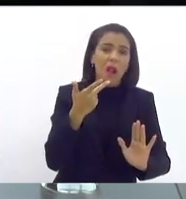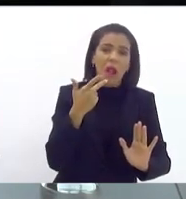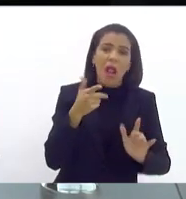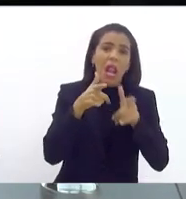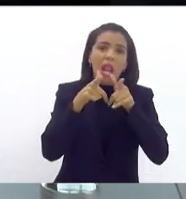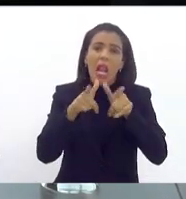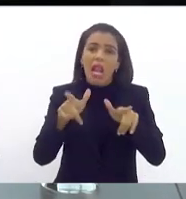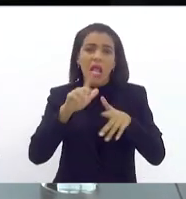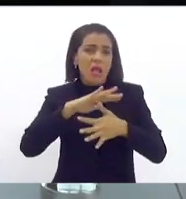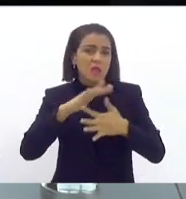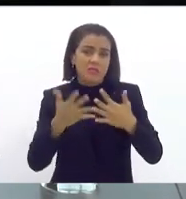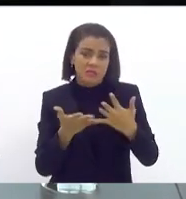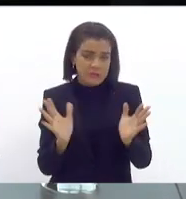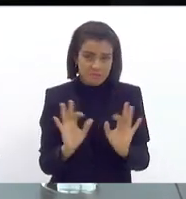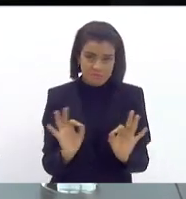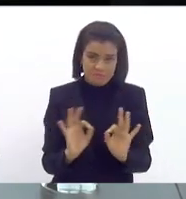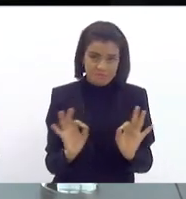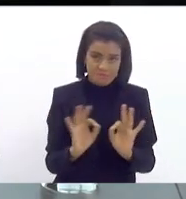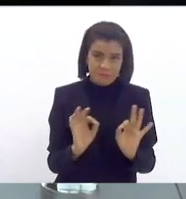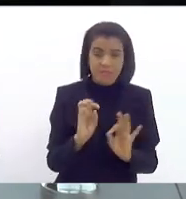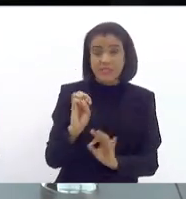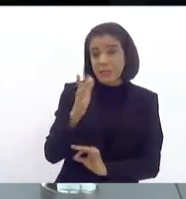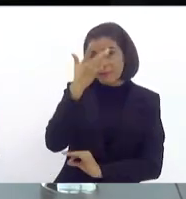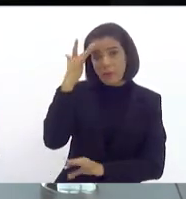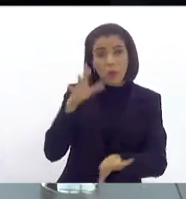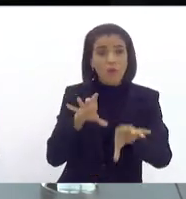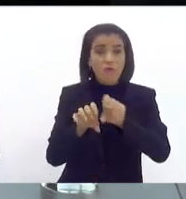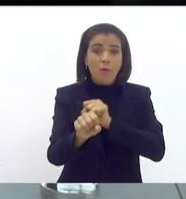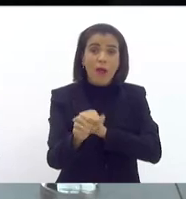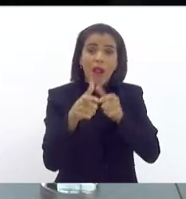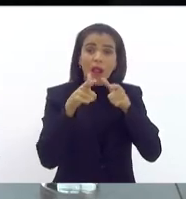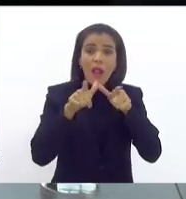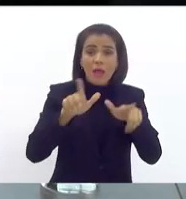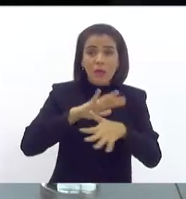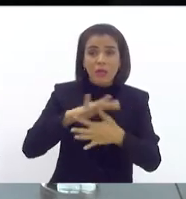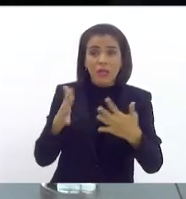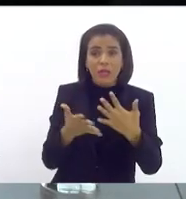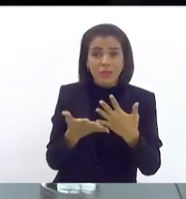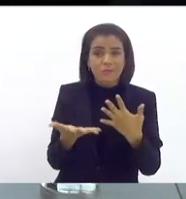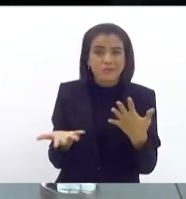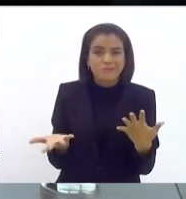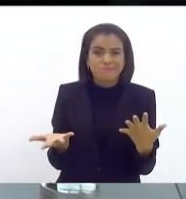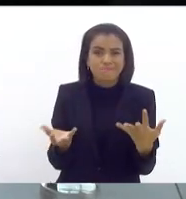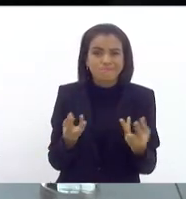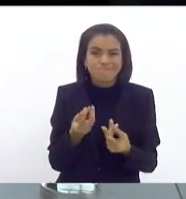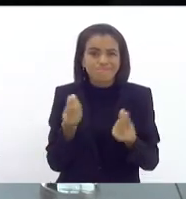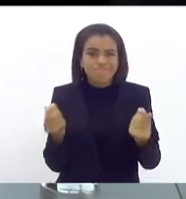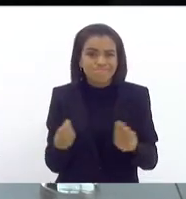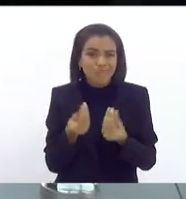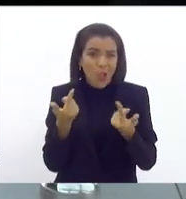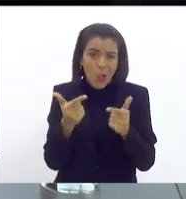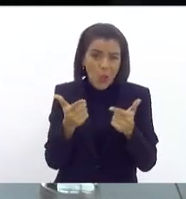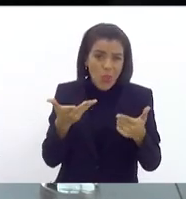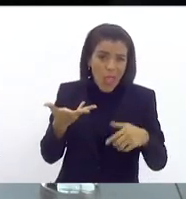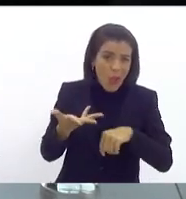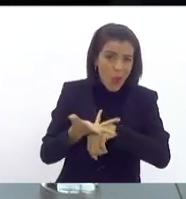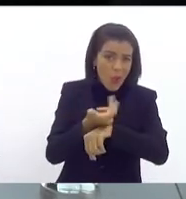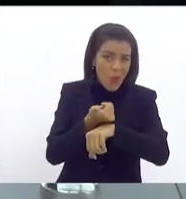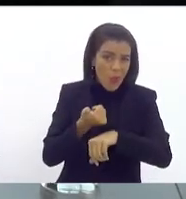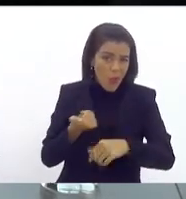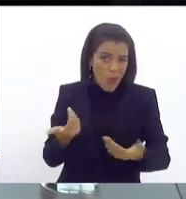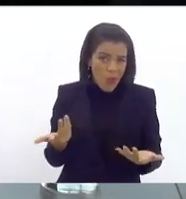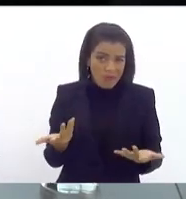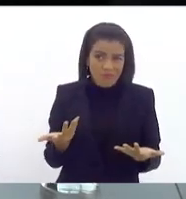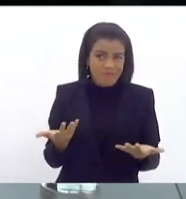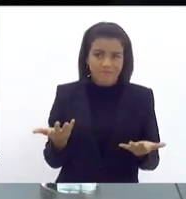de Libras, porque se o cara não for formado em língua de Libras, ele não tem nem qualificação. Não, isso o